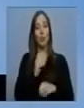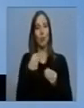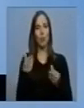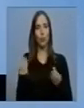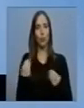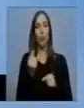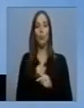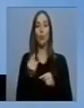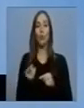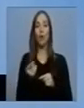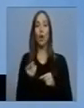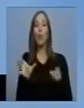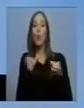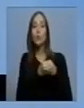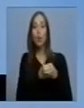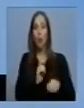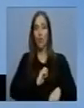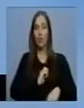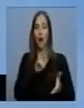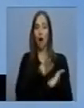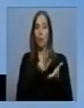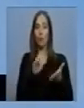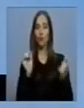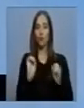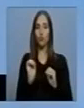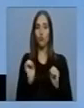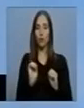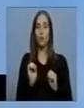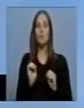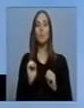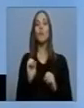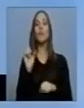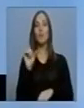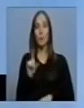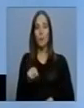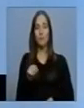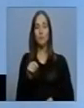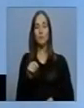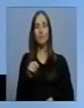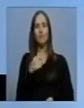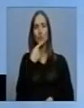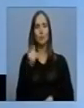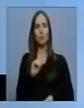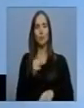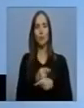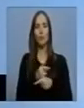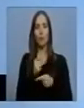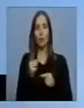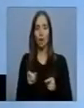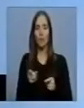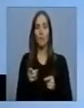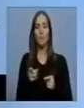teve uma aprovação pelo conselho de ética para além disso o facto nós justifica uma vez que